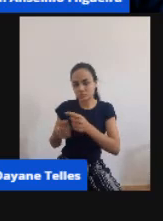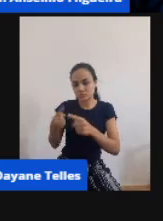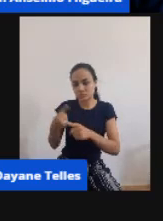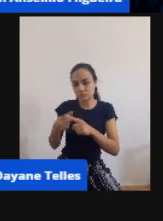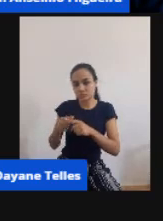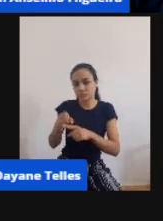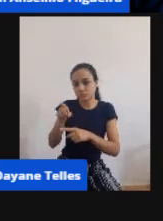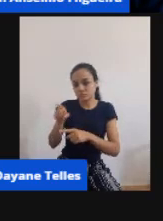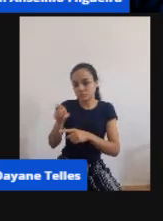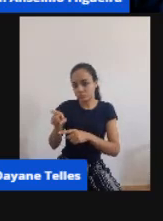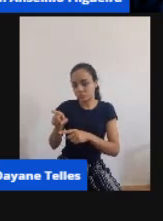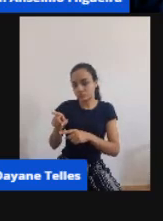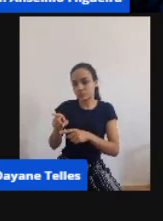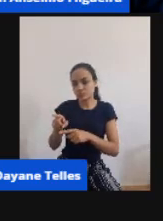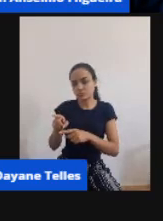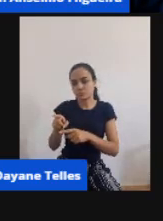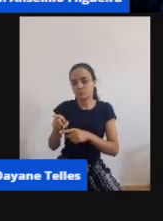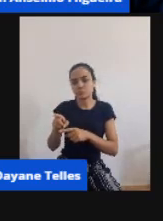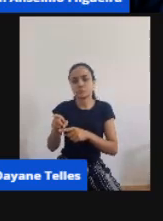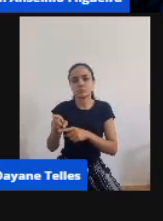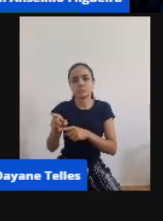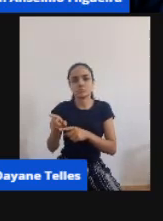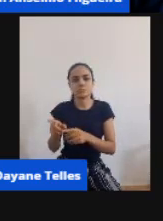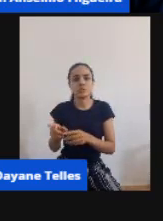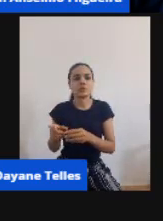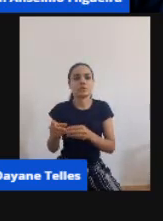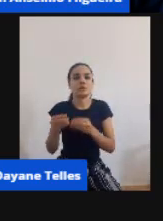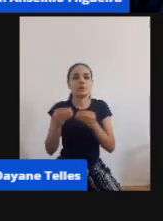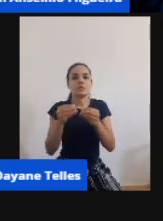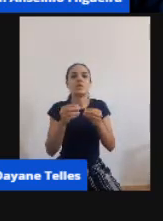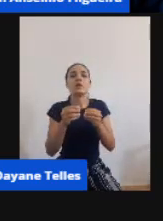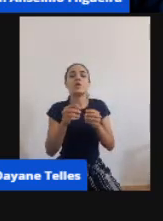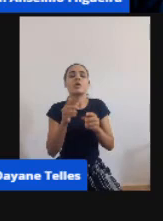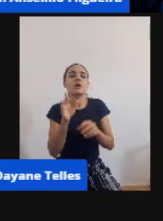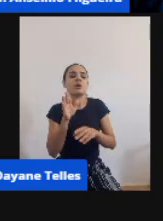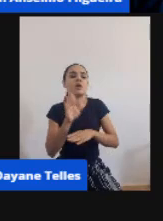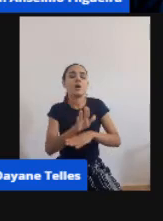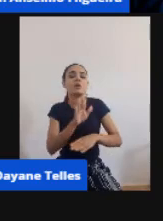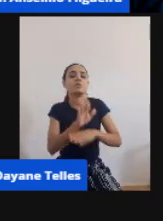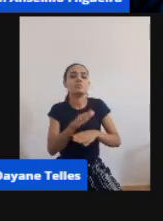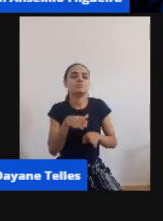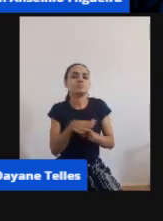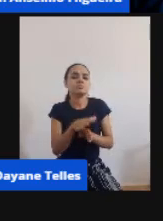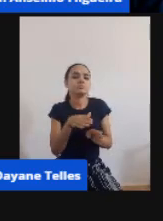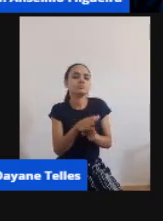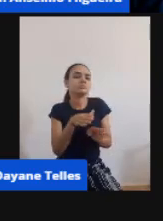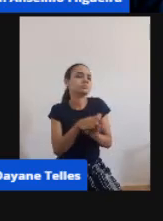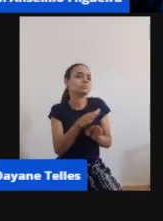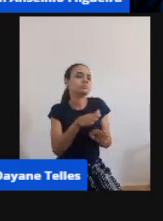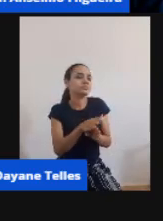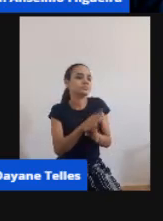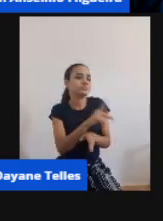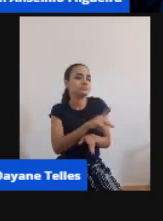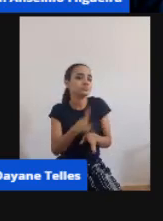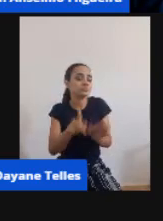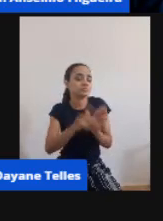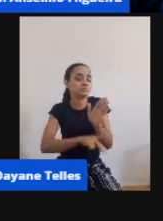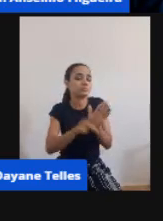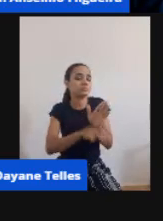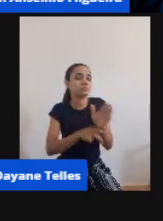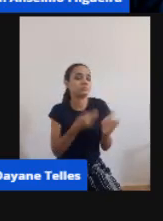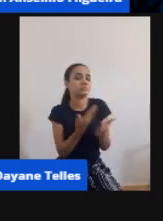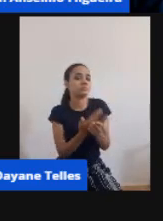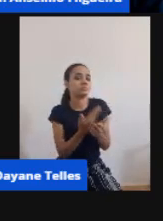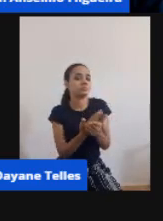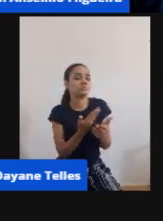professor deverá planejar as suas aulas. E lembre-se, é um indicativo. Há outros caminhos